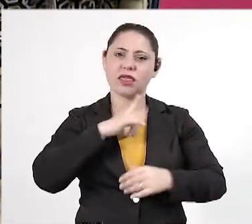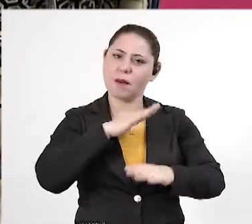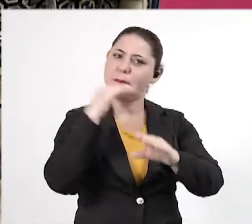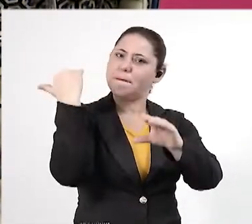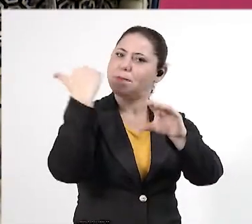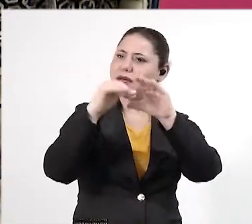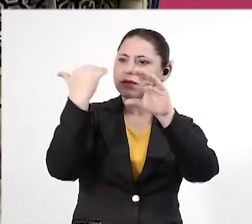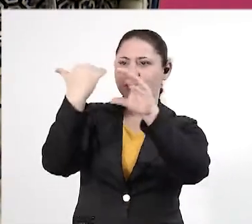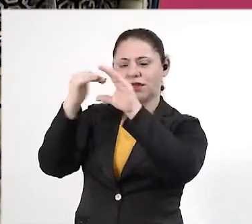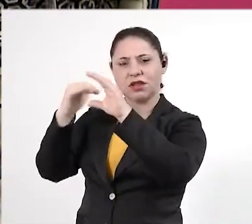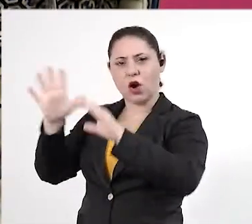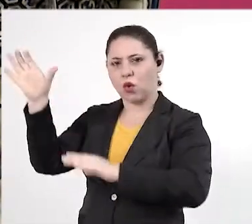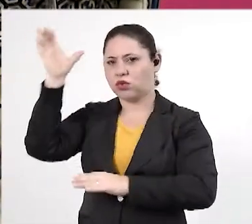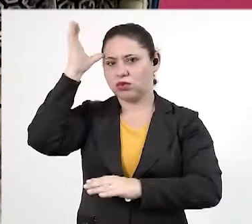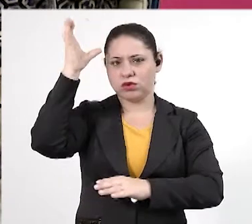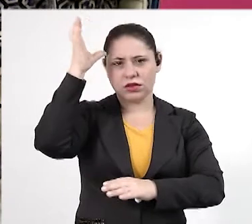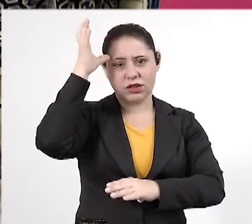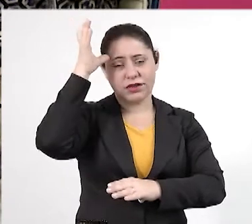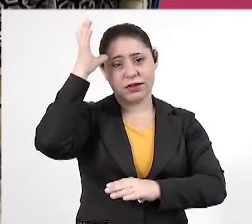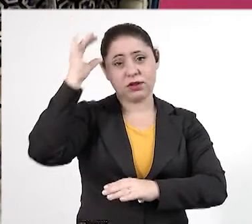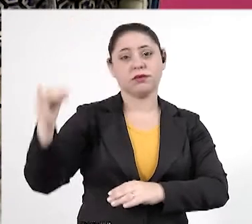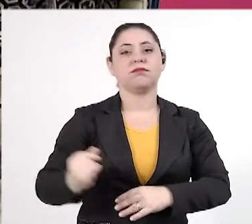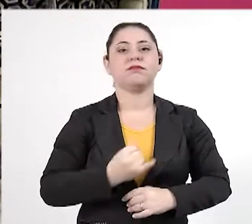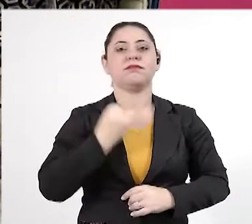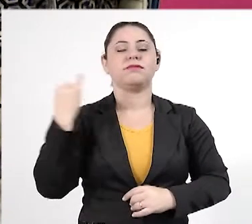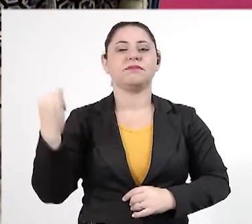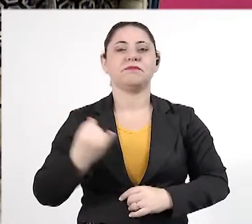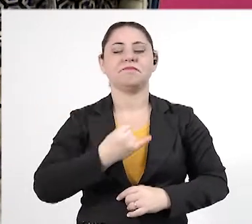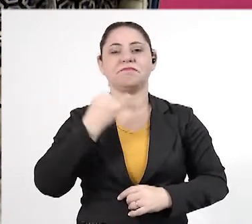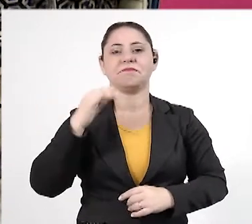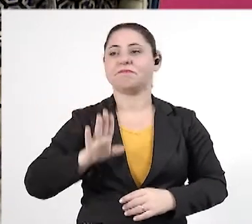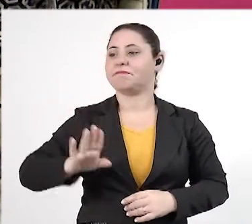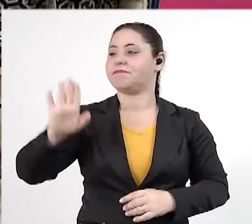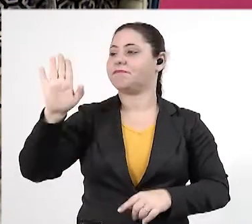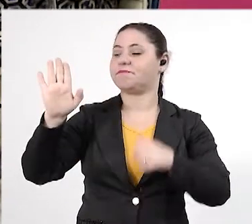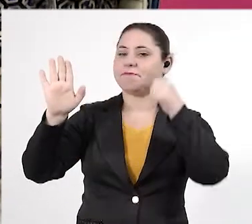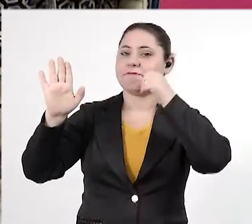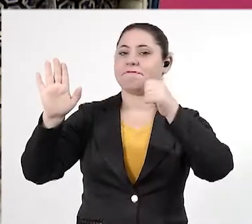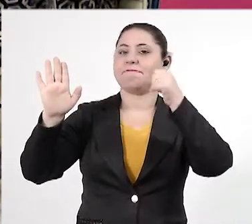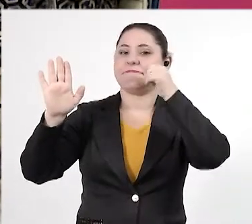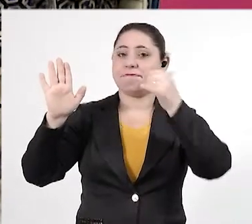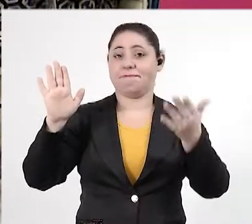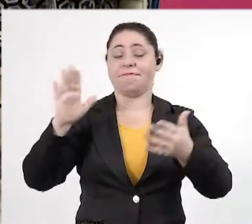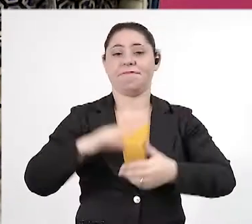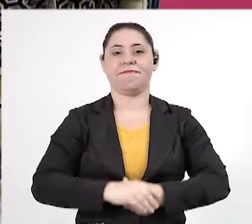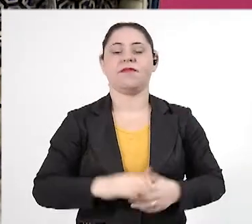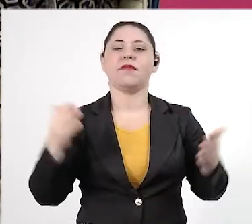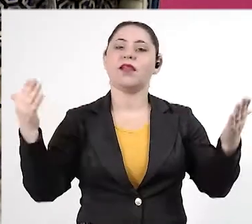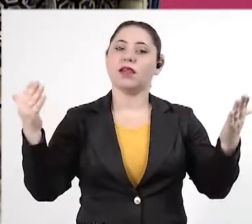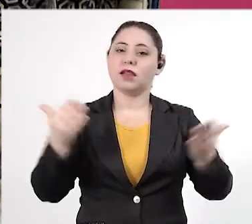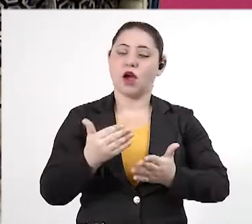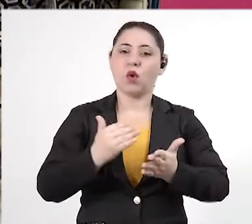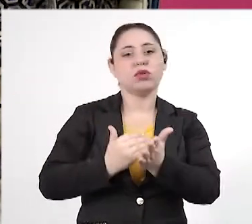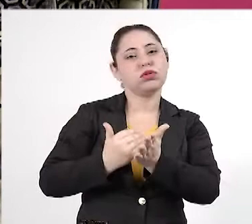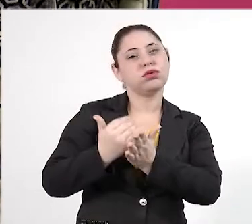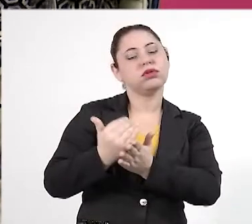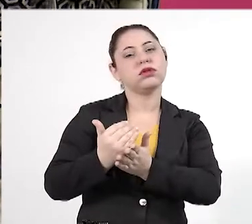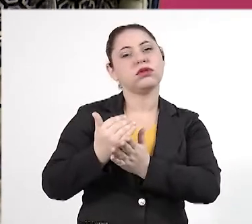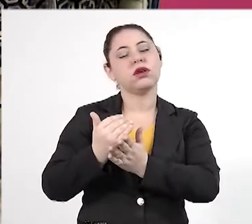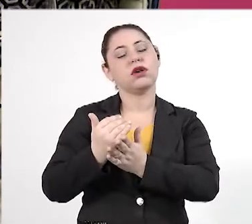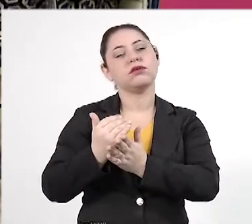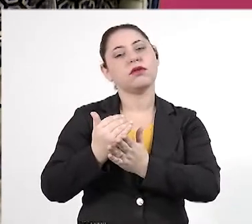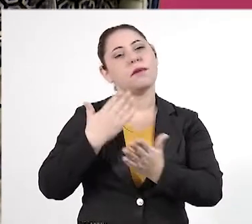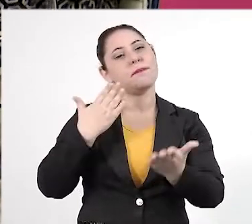uma mensagem que visa a conscientização sobre a importância das candidaturas femininas. E agora a gente continua com o